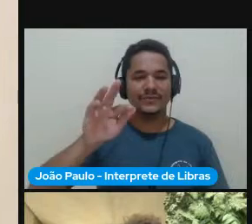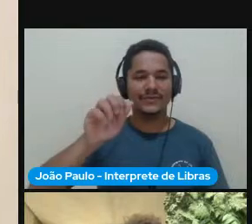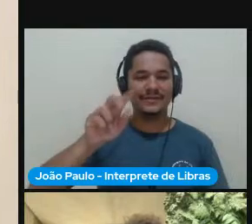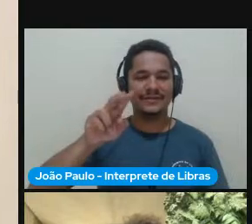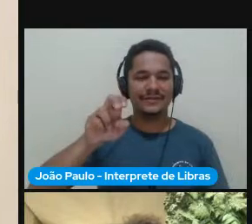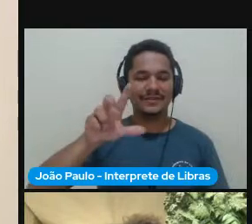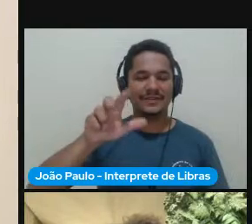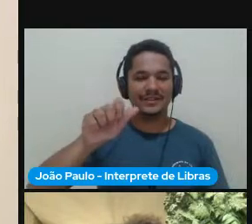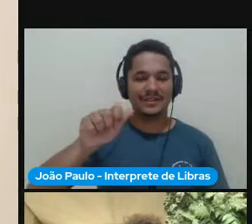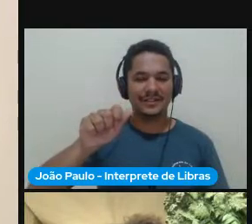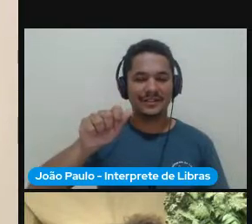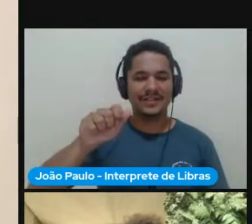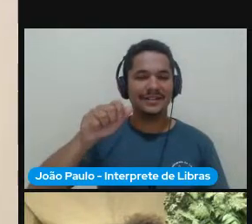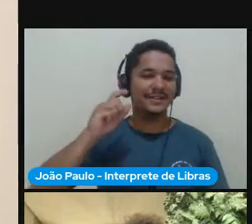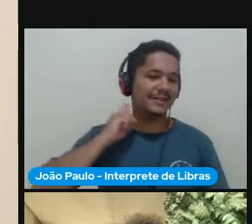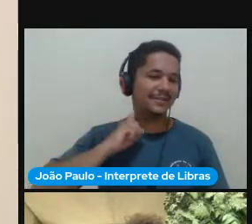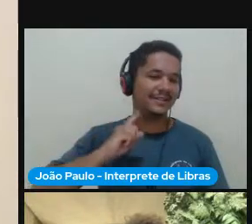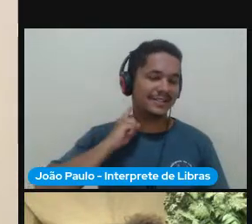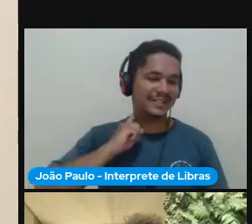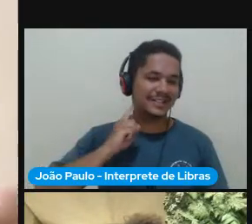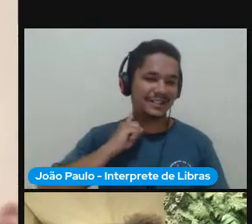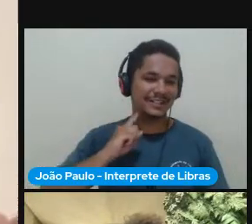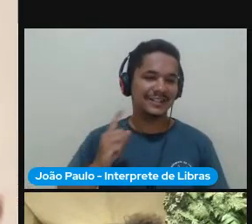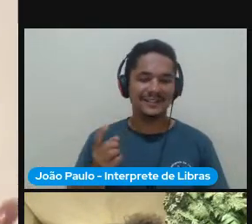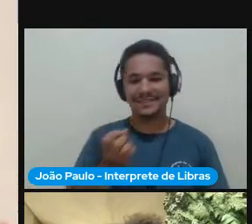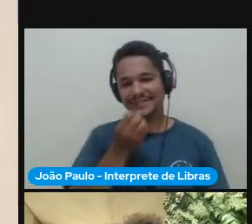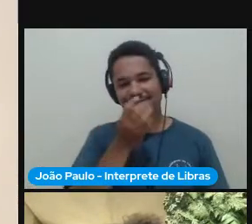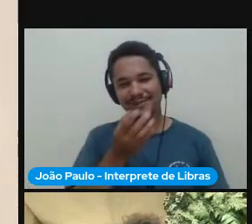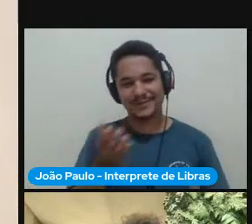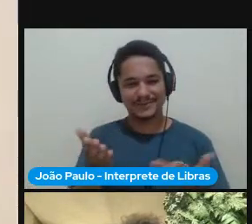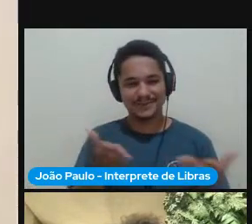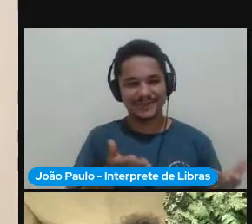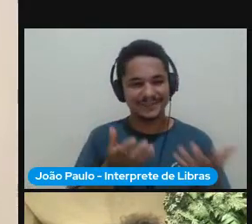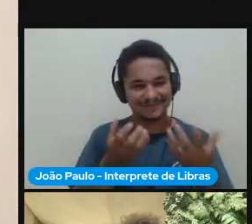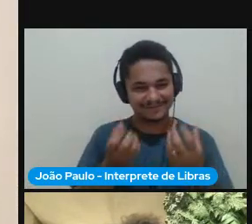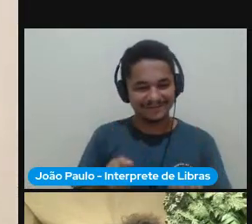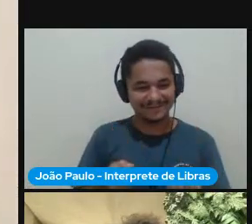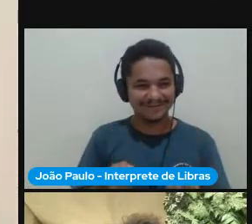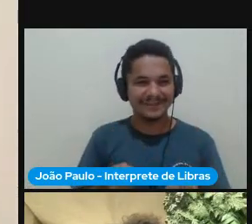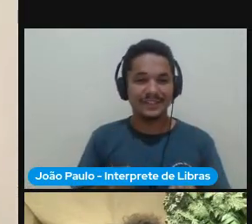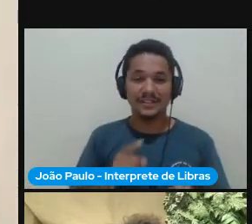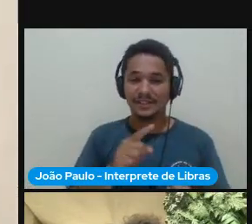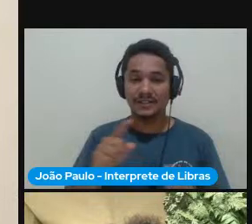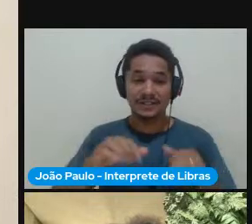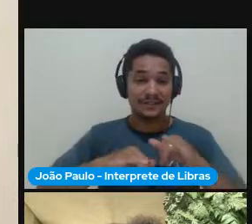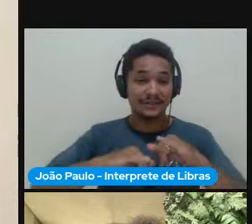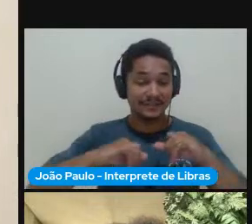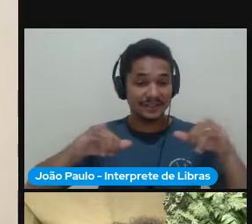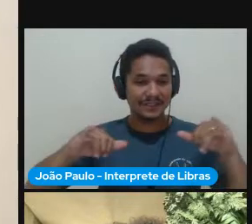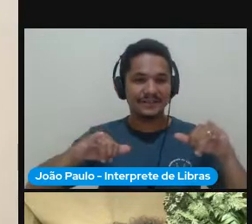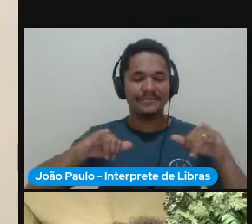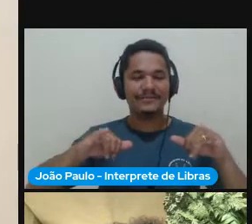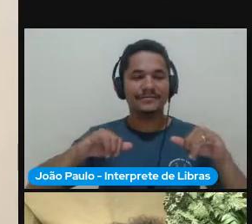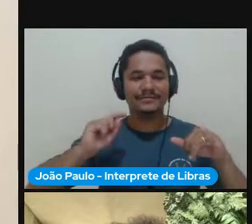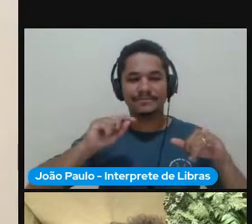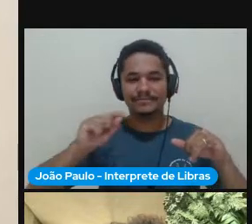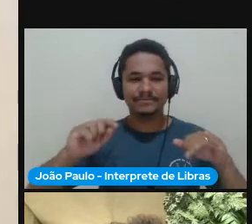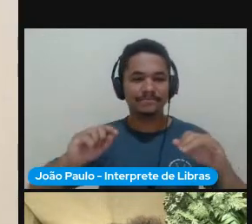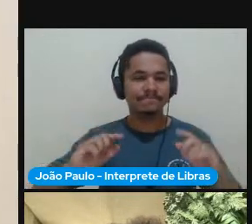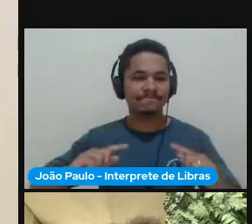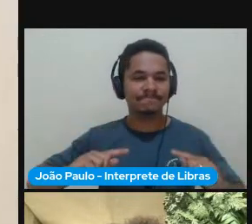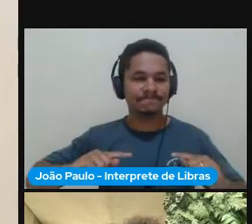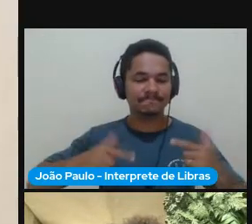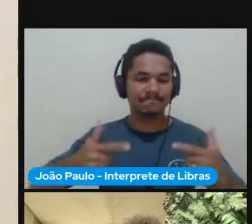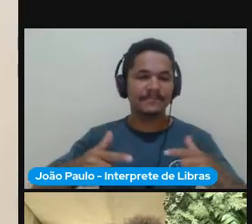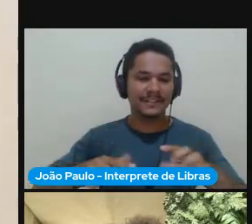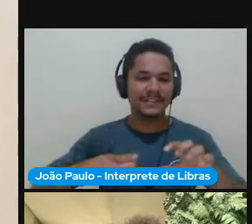nosso convite. E hoje a Marcele vai falar para vocês, estudantes da EJA, sobre o empreendedorismo